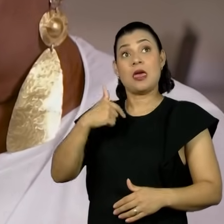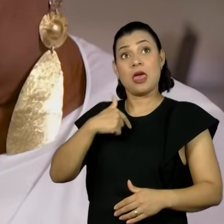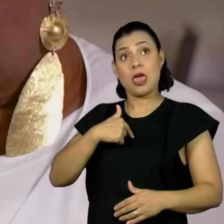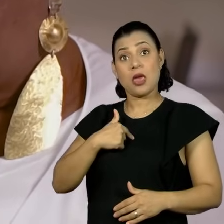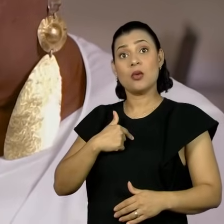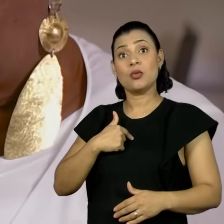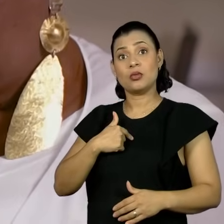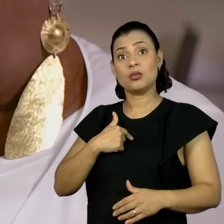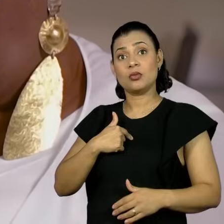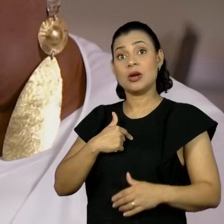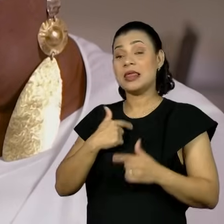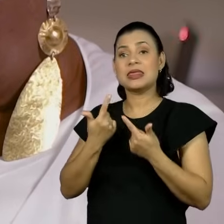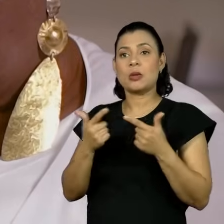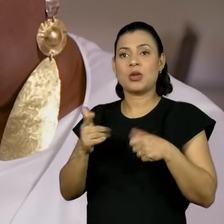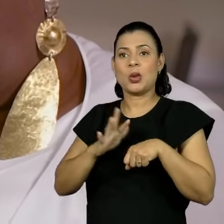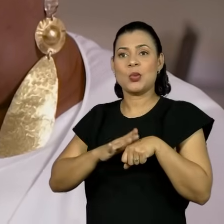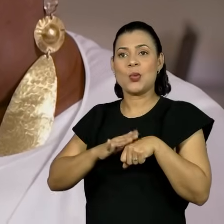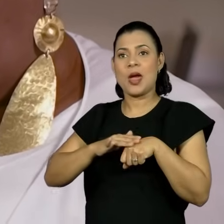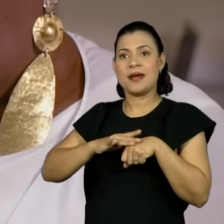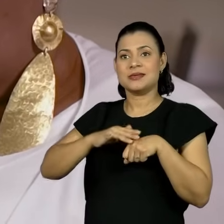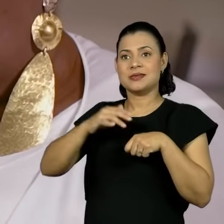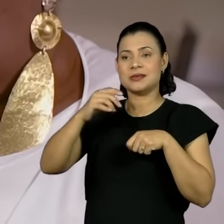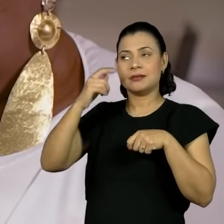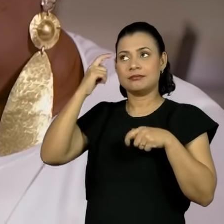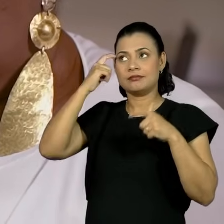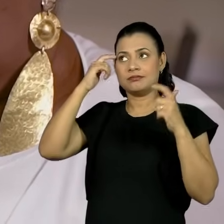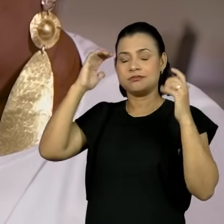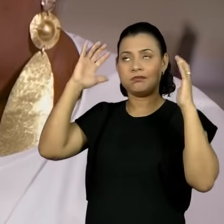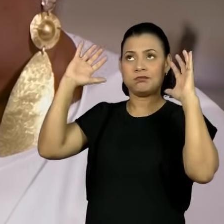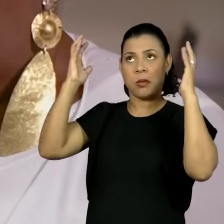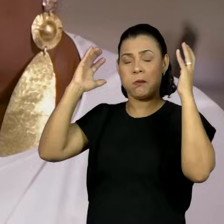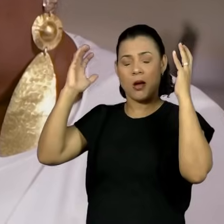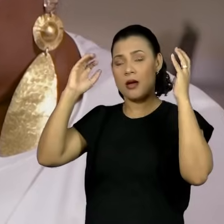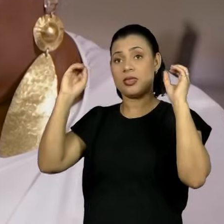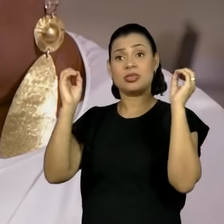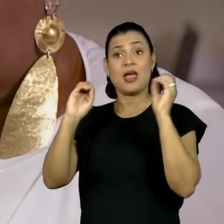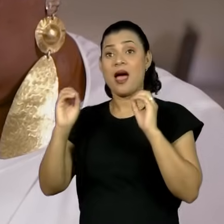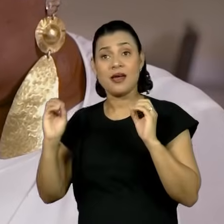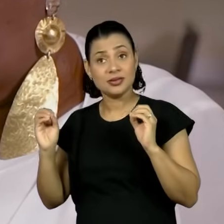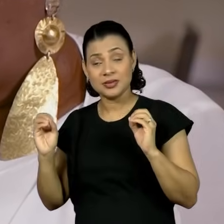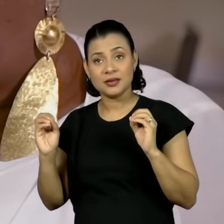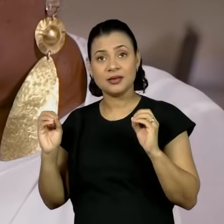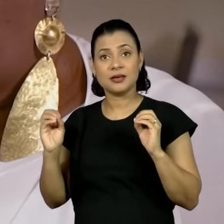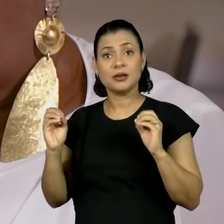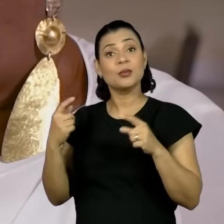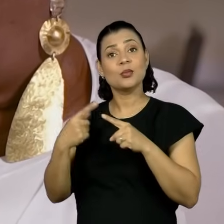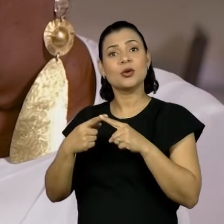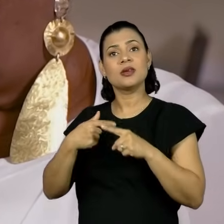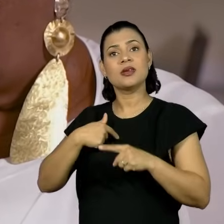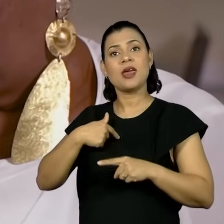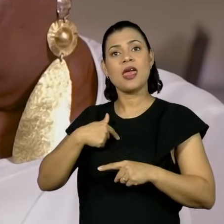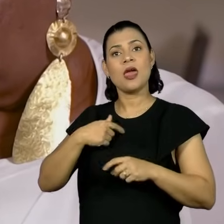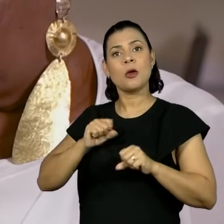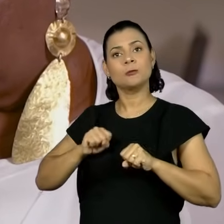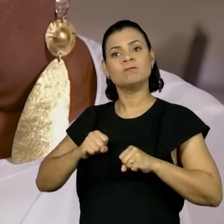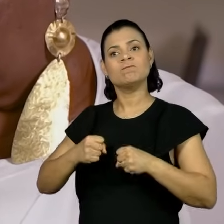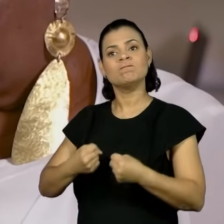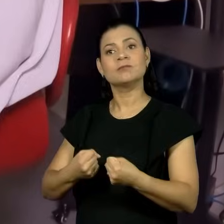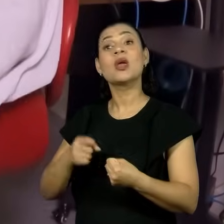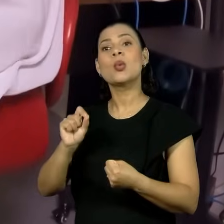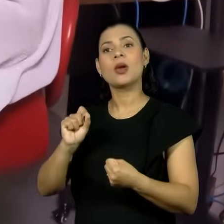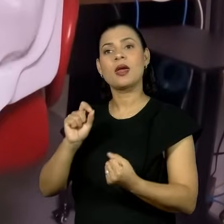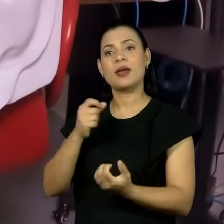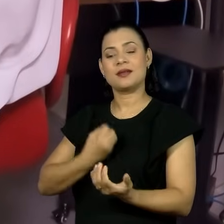de uma doença mental ou de uma fragilidade mental porque eu me resolvo na